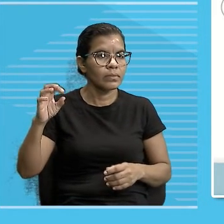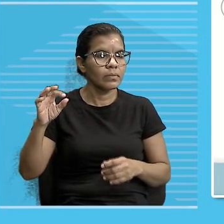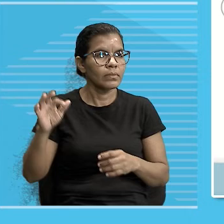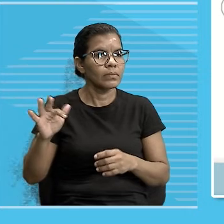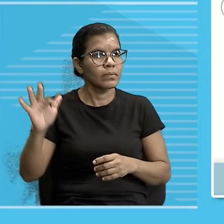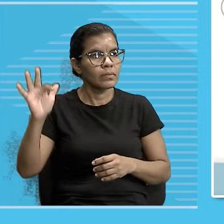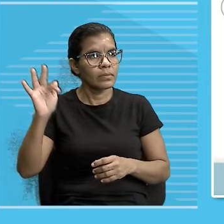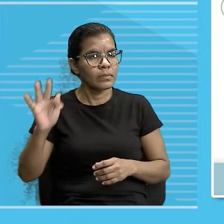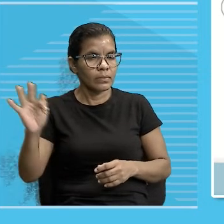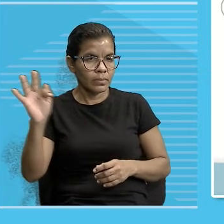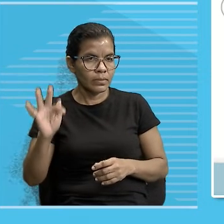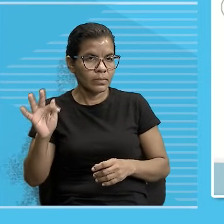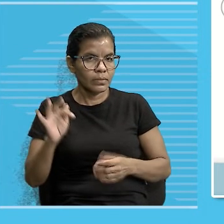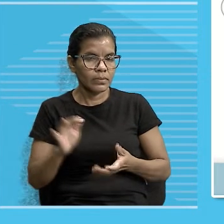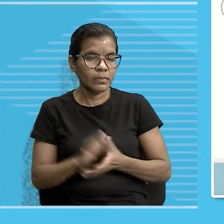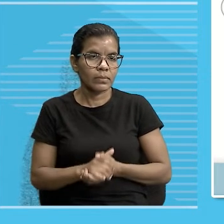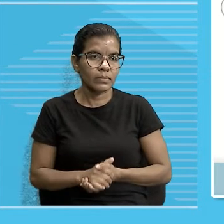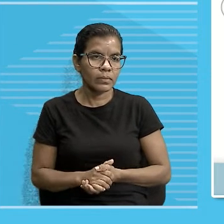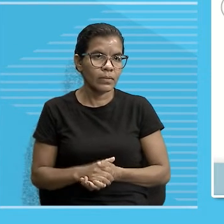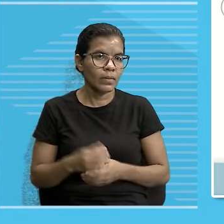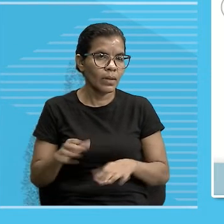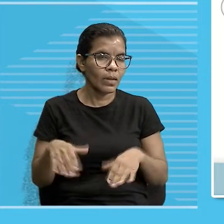Então, ele quer saber